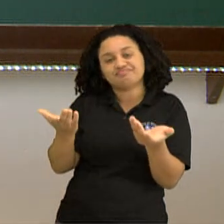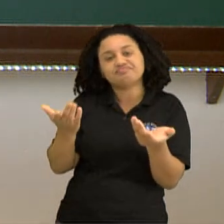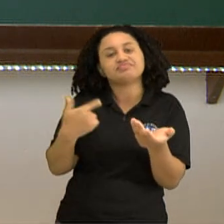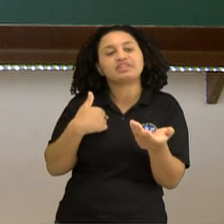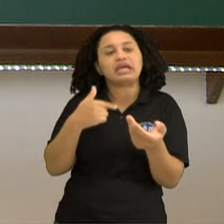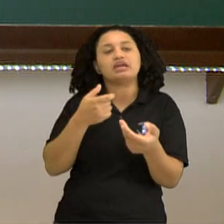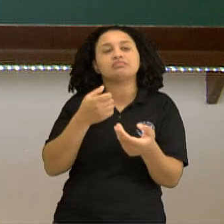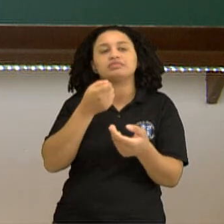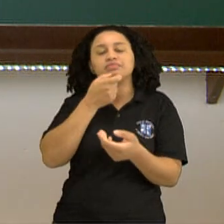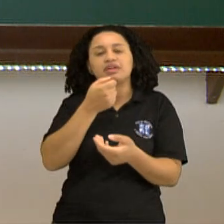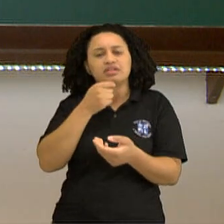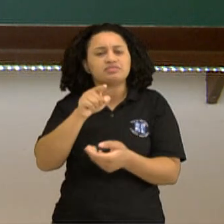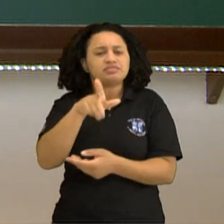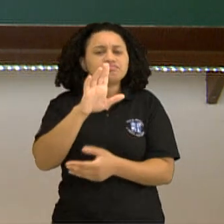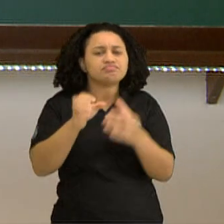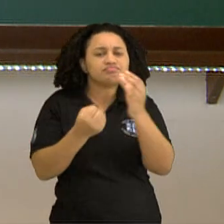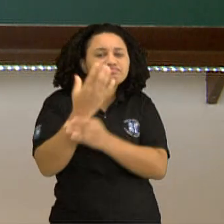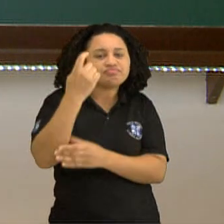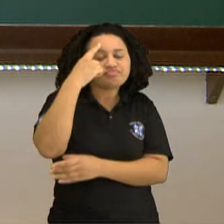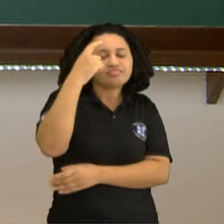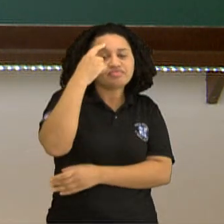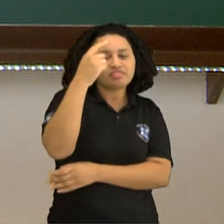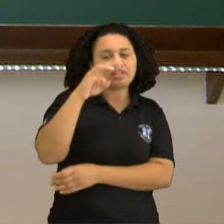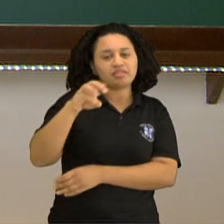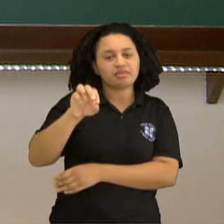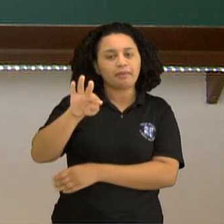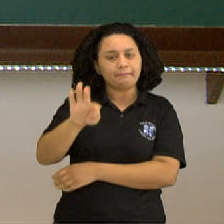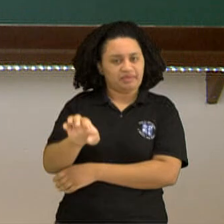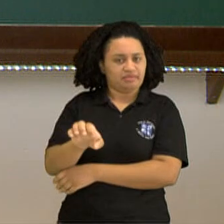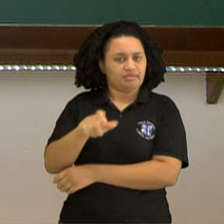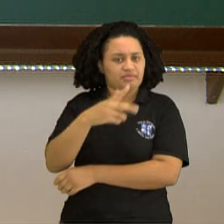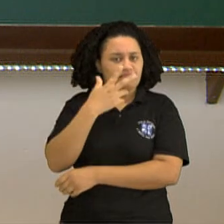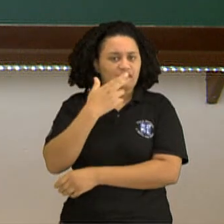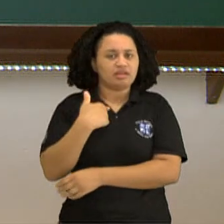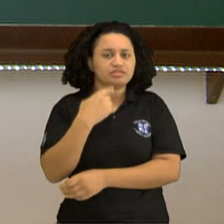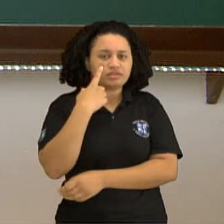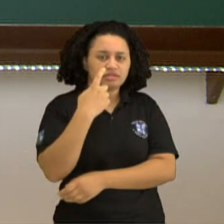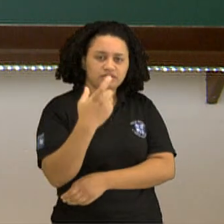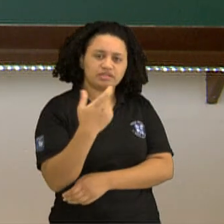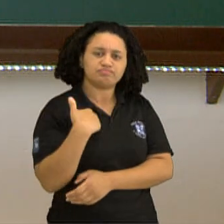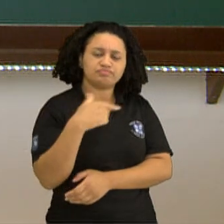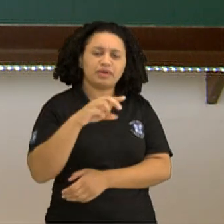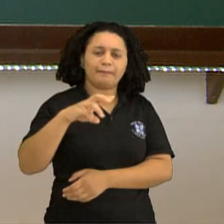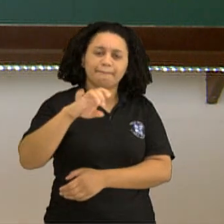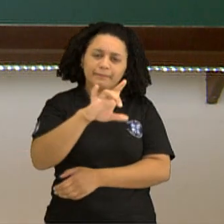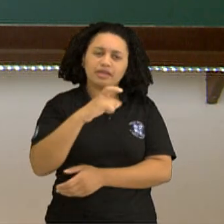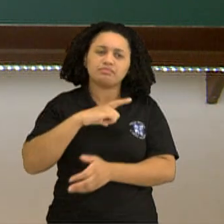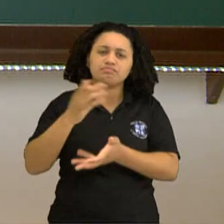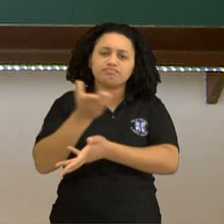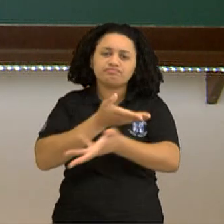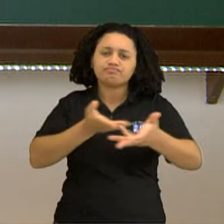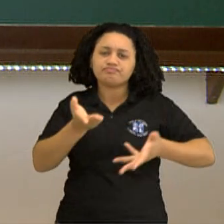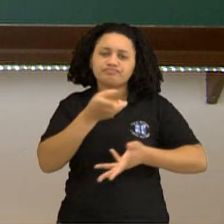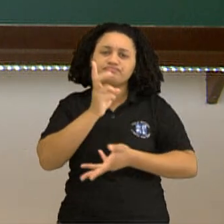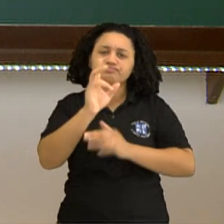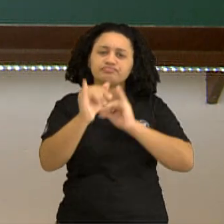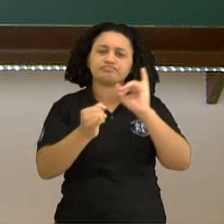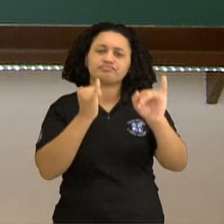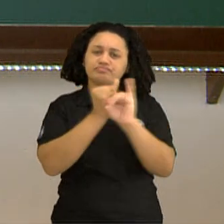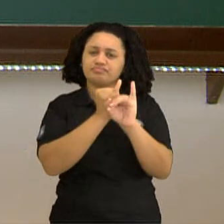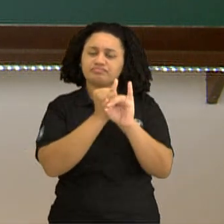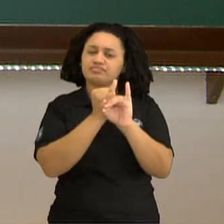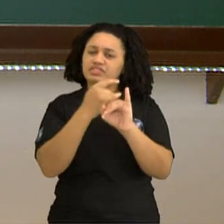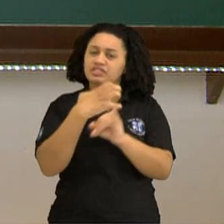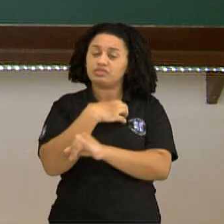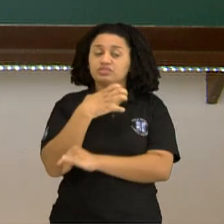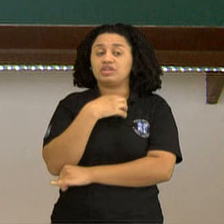já produziu algum meme? Você acha interessante esses memes que estão circulando na internet? São